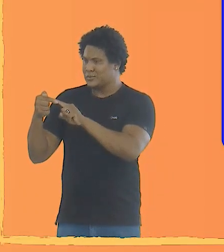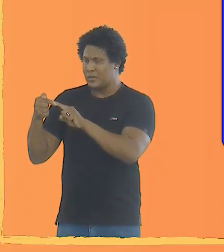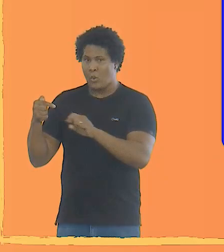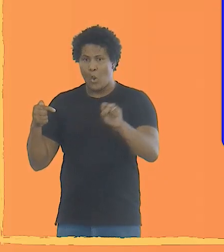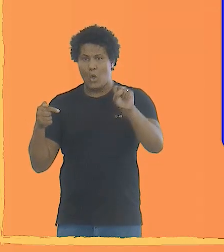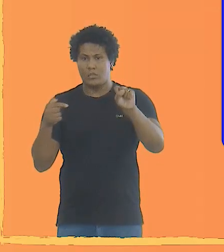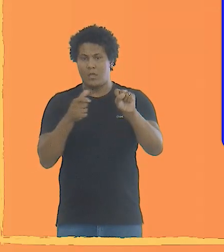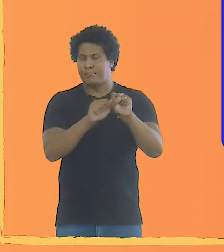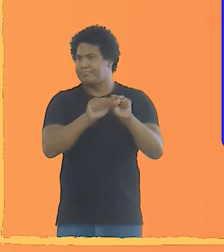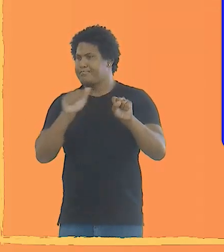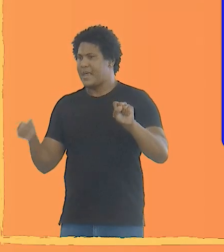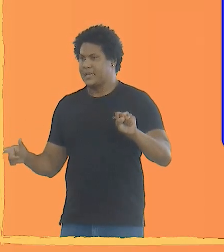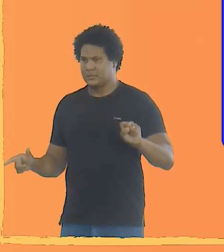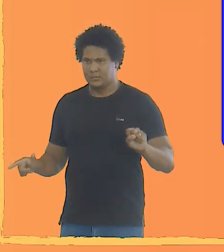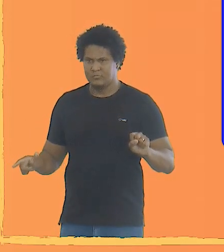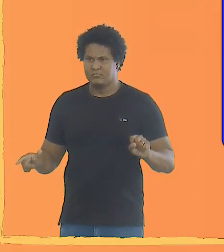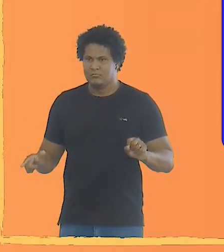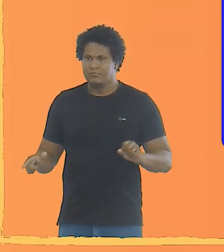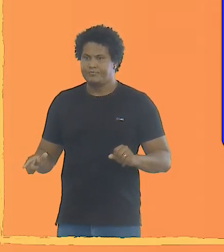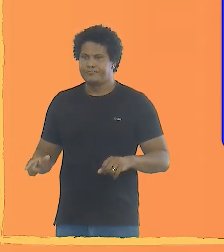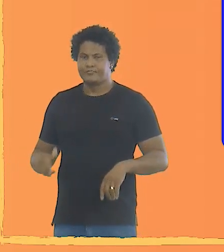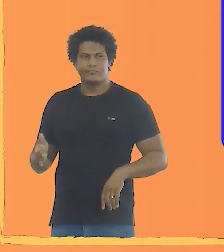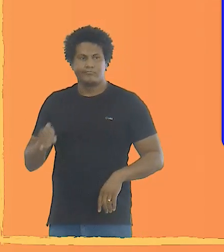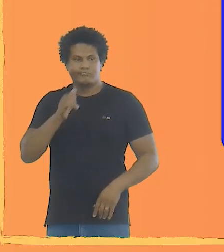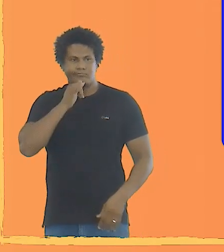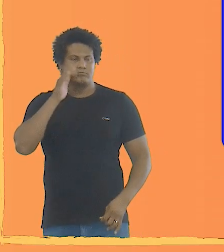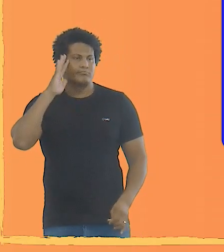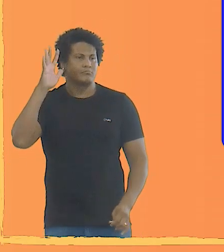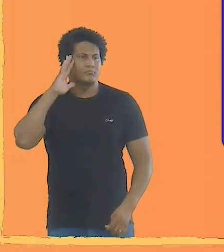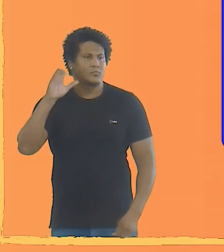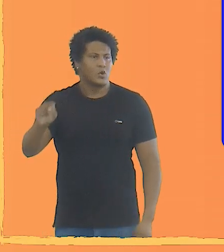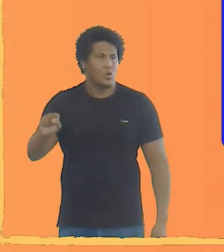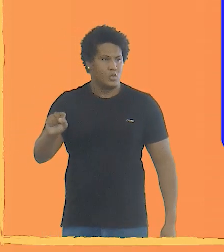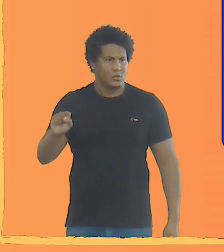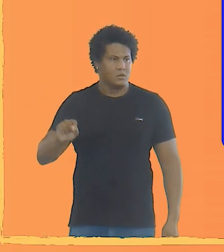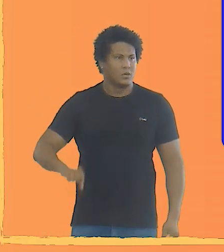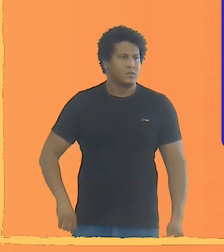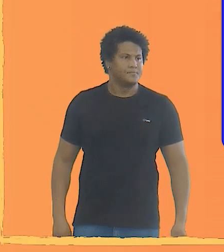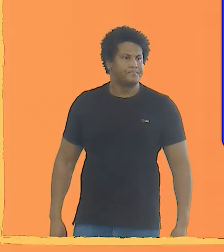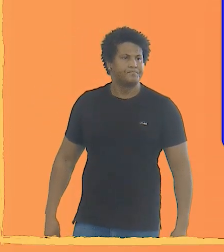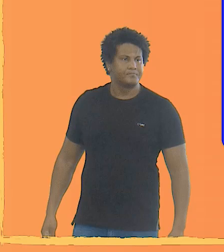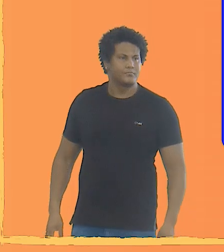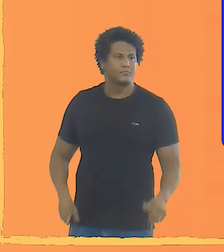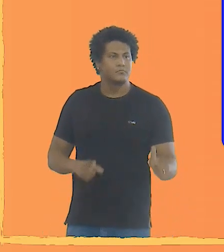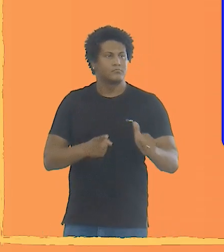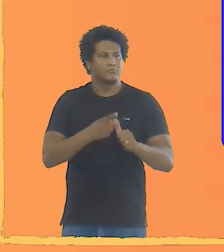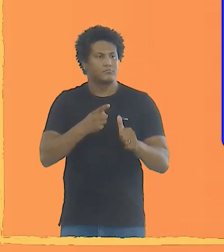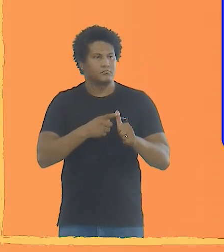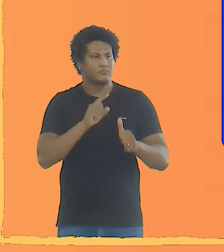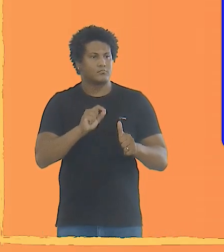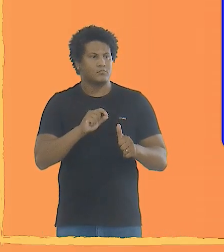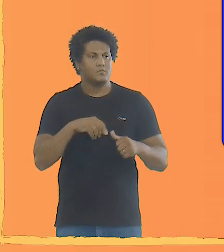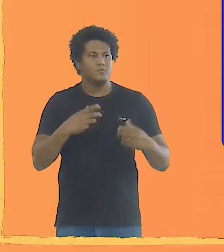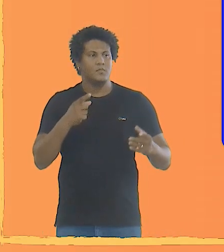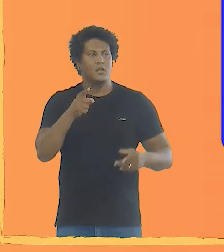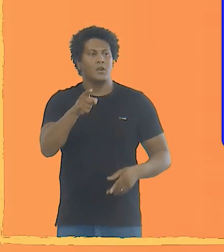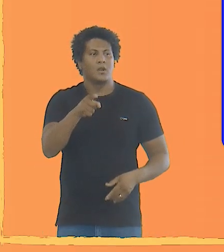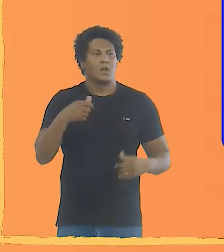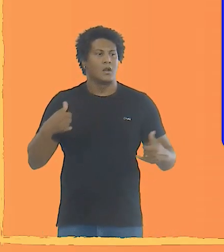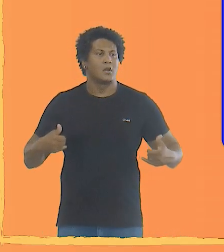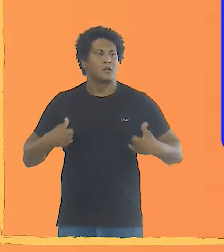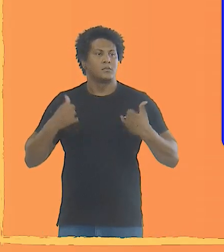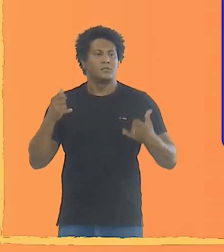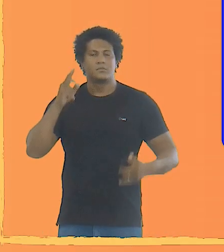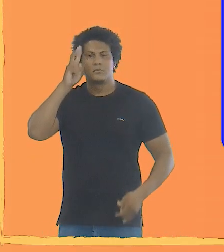por quê? Vamos lá. Imagina que eu tenho 8 pessoas. Aí eu pergunto para a primeira pessoa: qual o dia da semana do teu aniversário? Ela vai responder